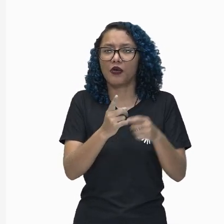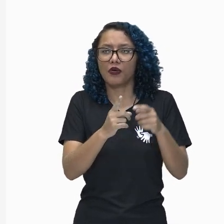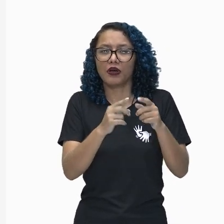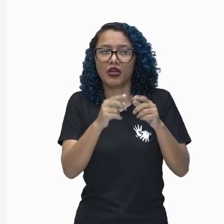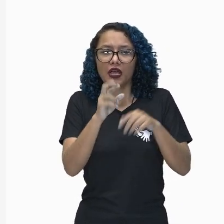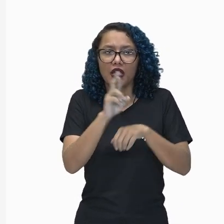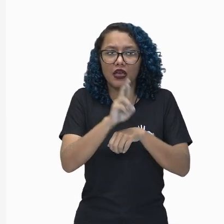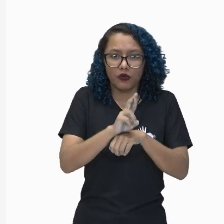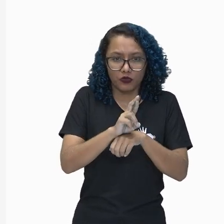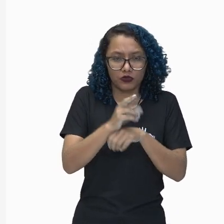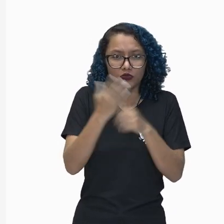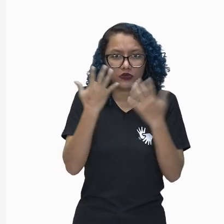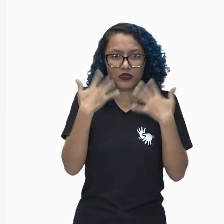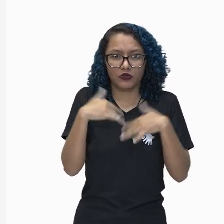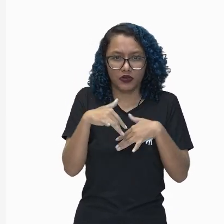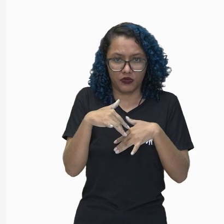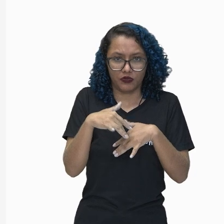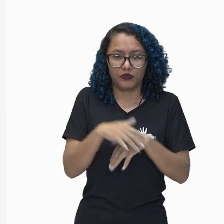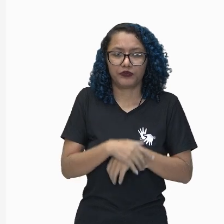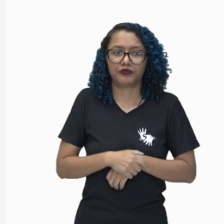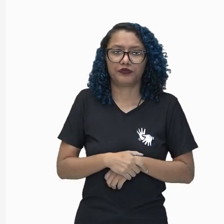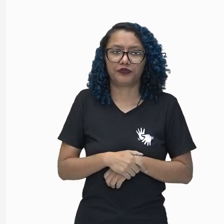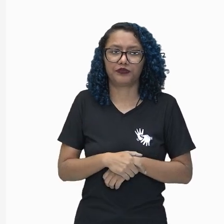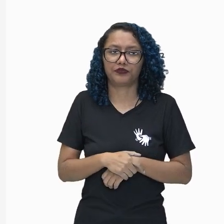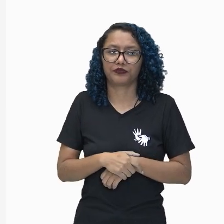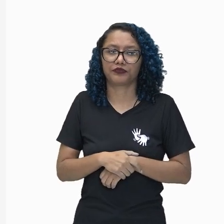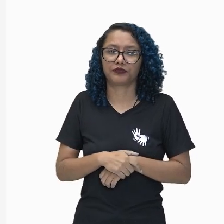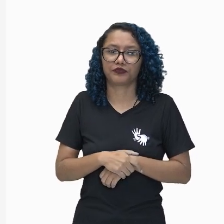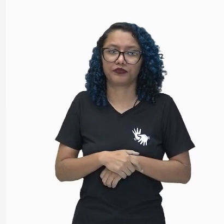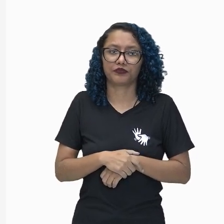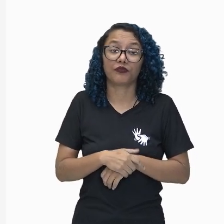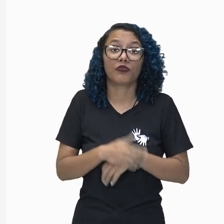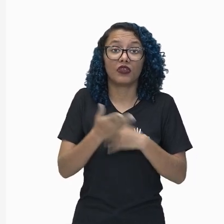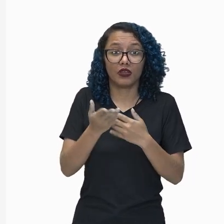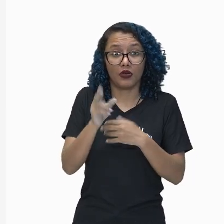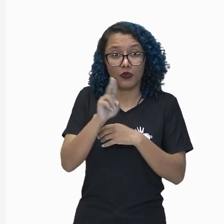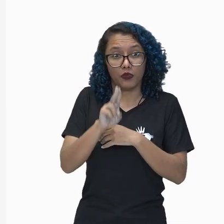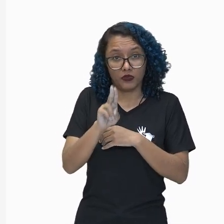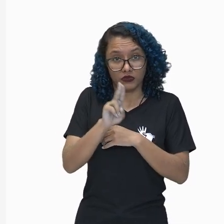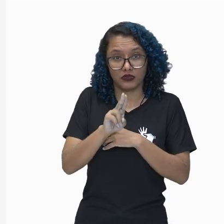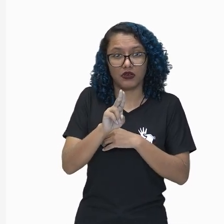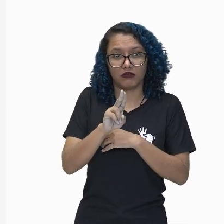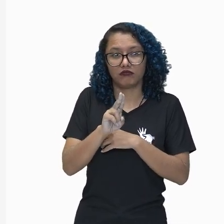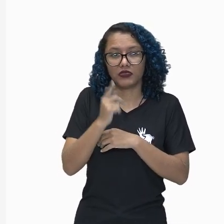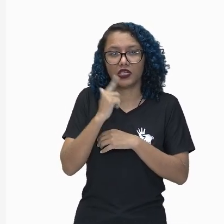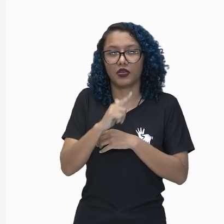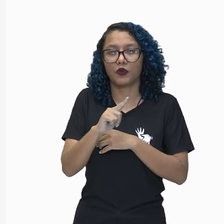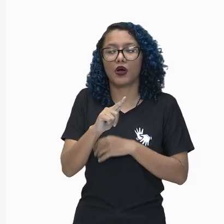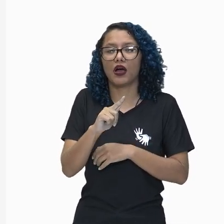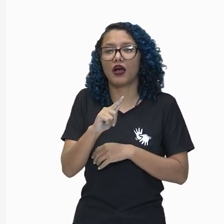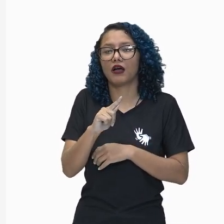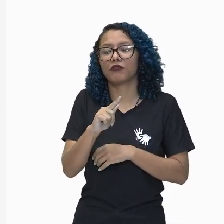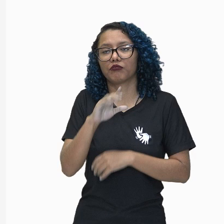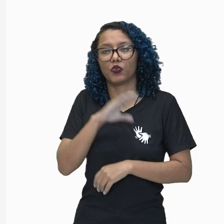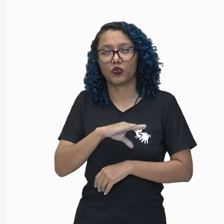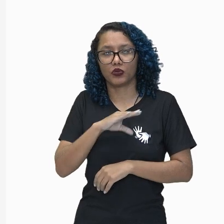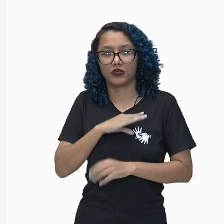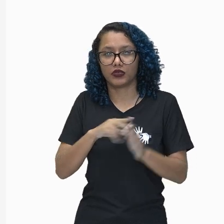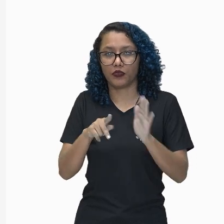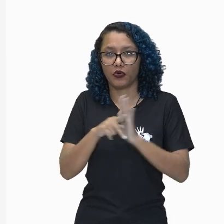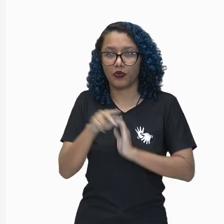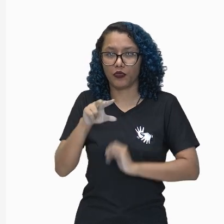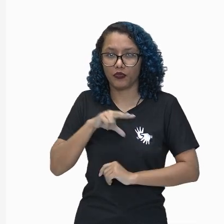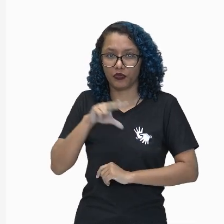site português, Portugal, com linguagem de português de Portugal. Então, você vai encontrar aí algumas palavras